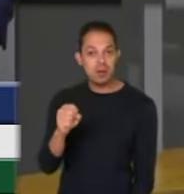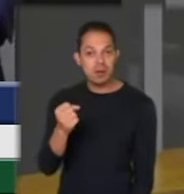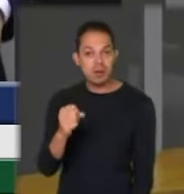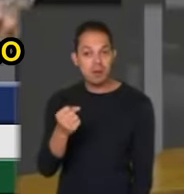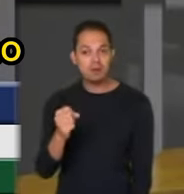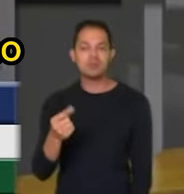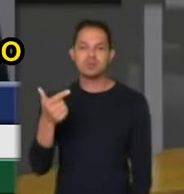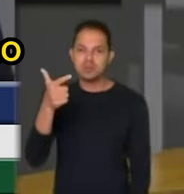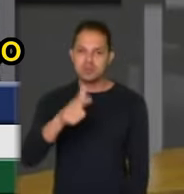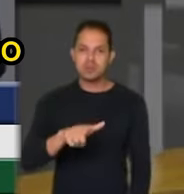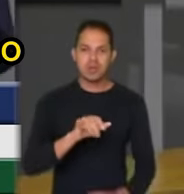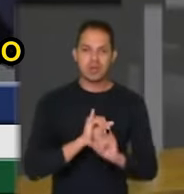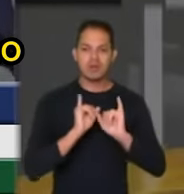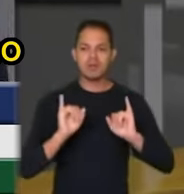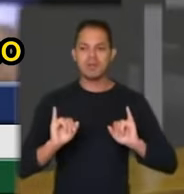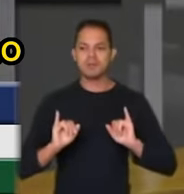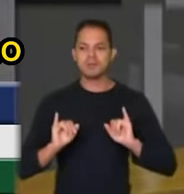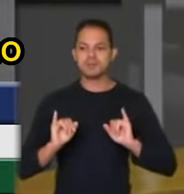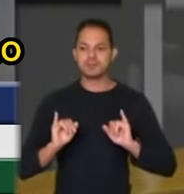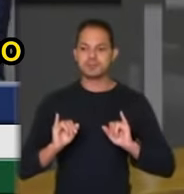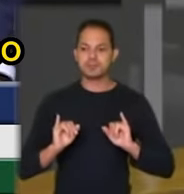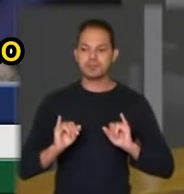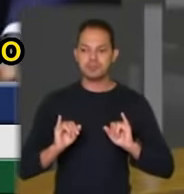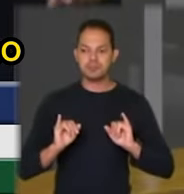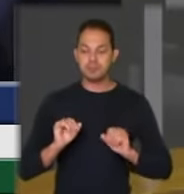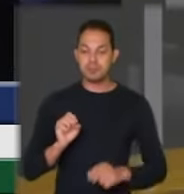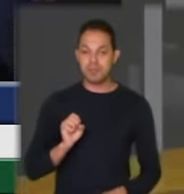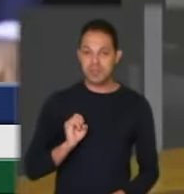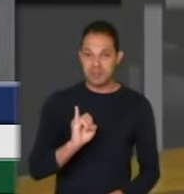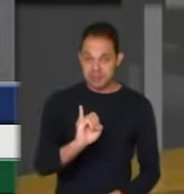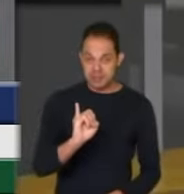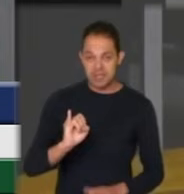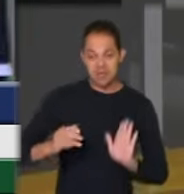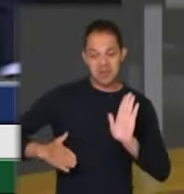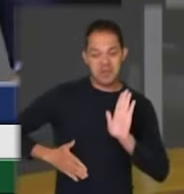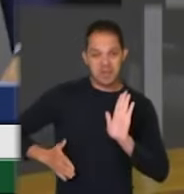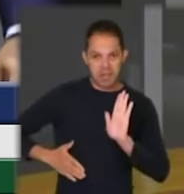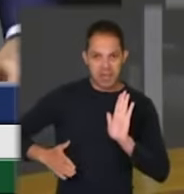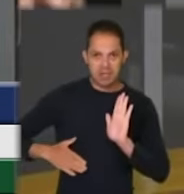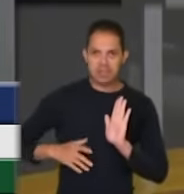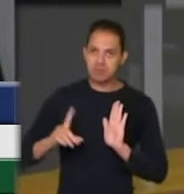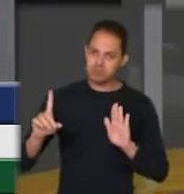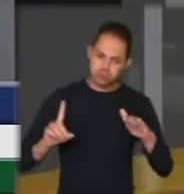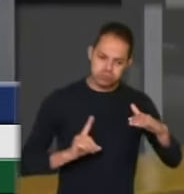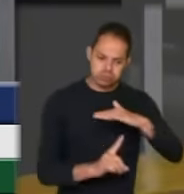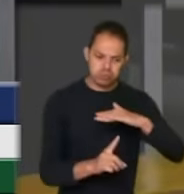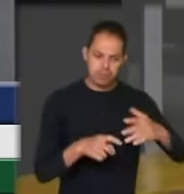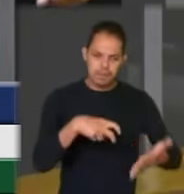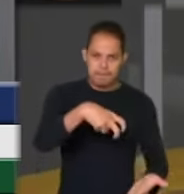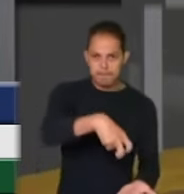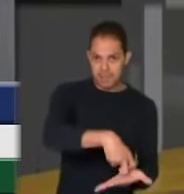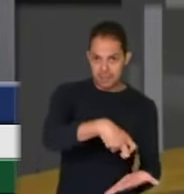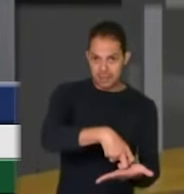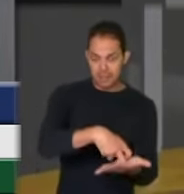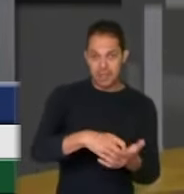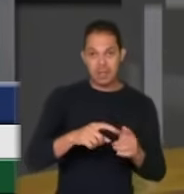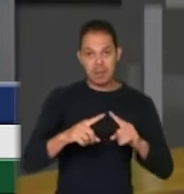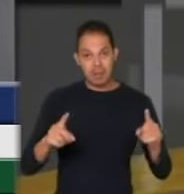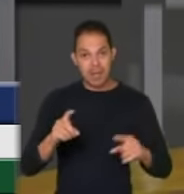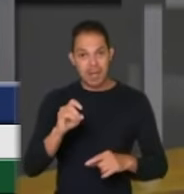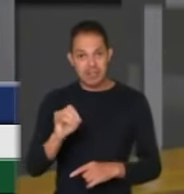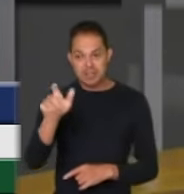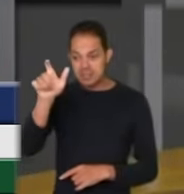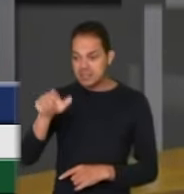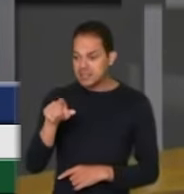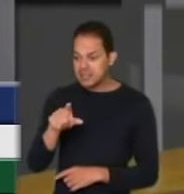novamente, se cometer o ato de vandalismo tem que ser penalizado. Mas se foi inocente, se foi enganado, se